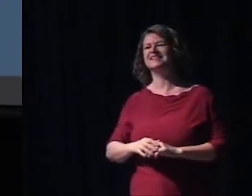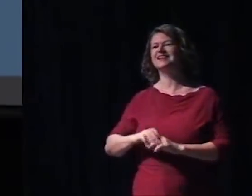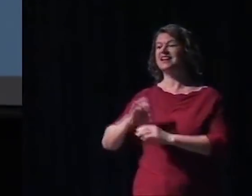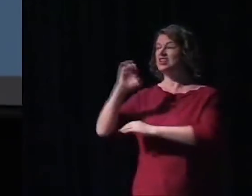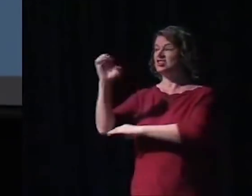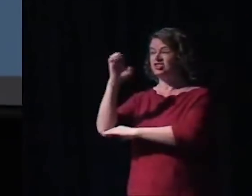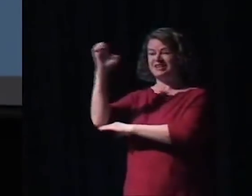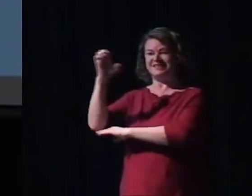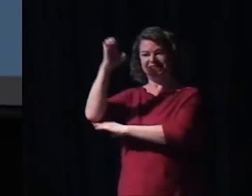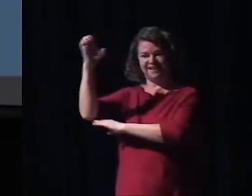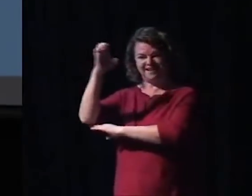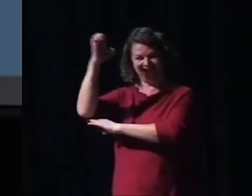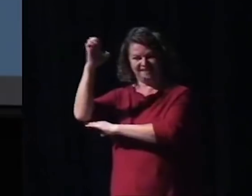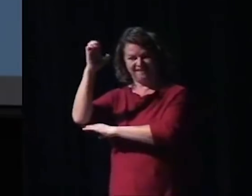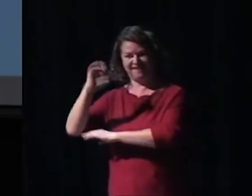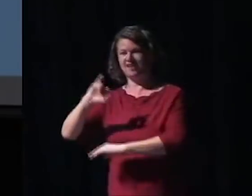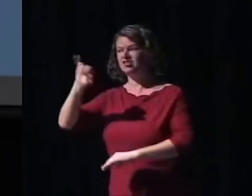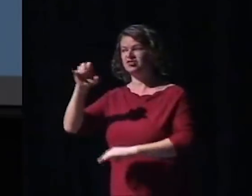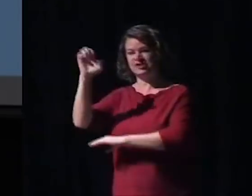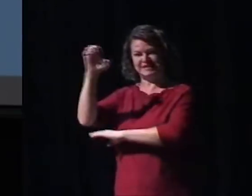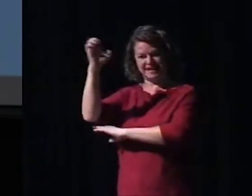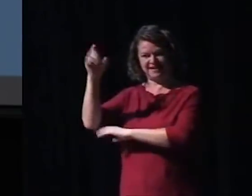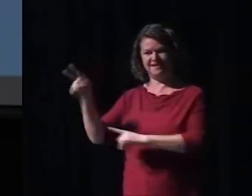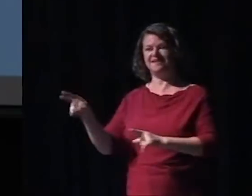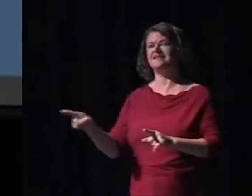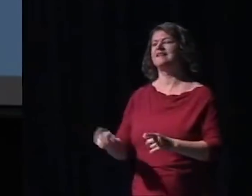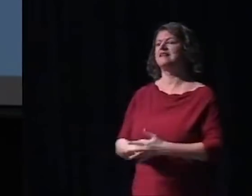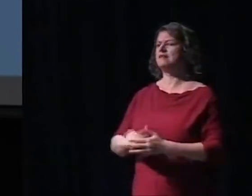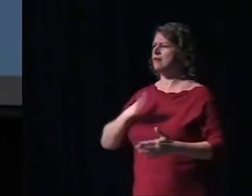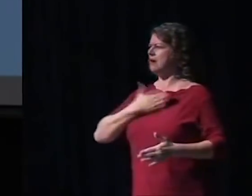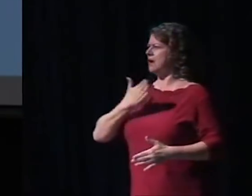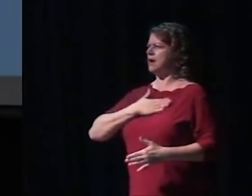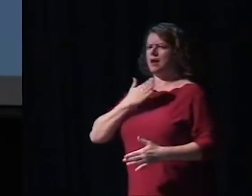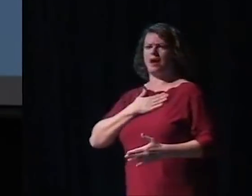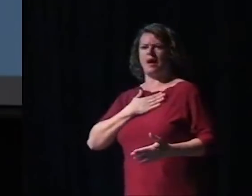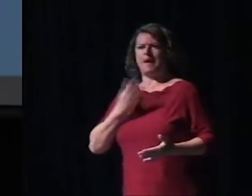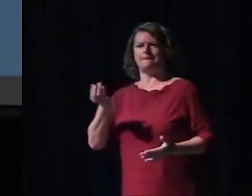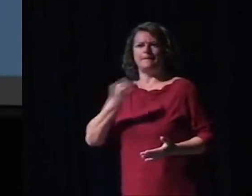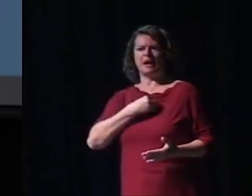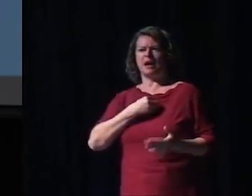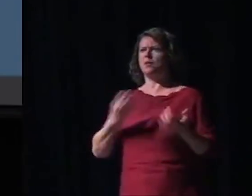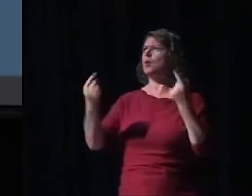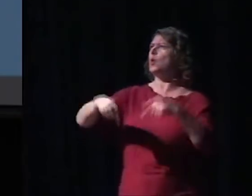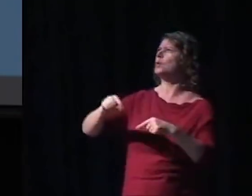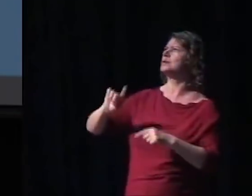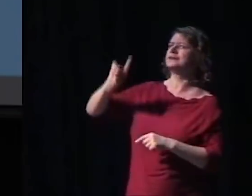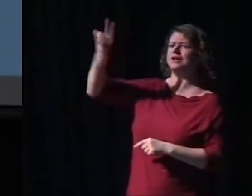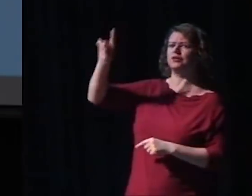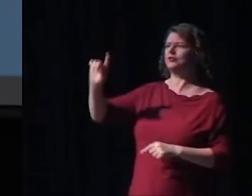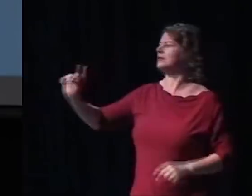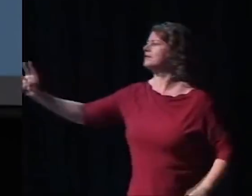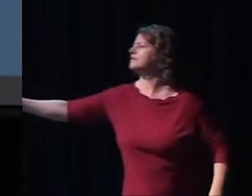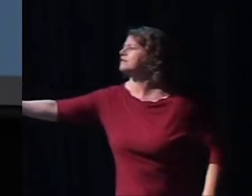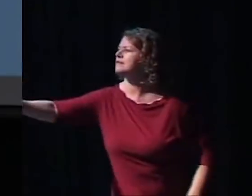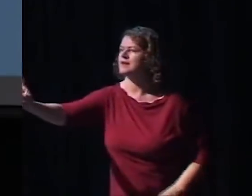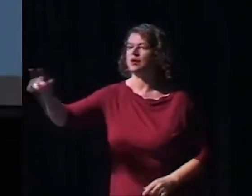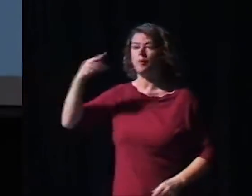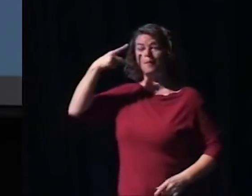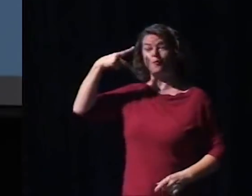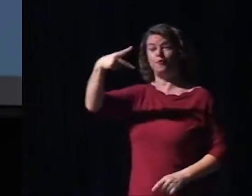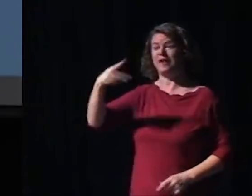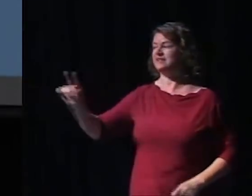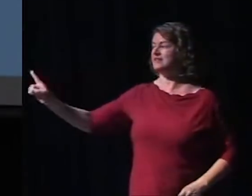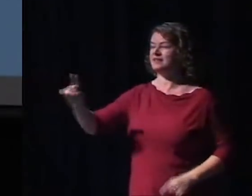assustado que ele fala assim: pecamos contra o Senhor. E chega aquele moço, aquele senhor, aquele profeta, com os cabelos longos. Então